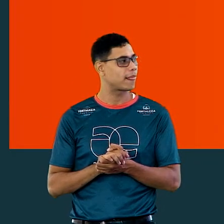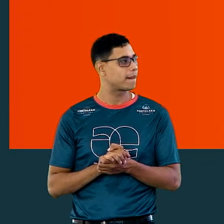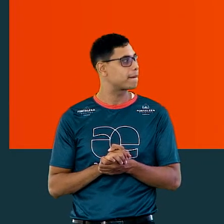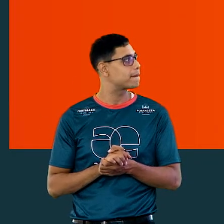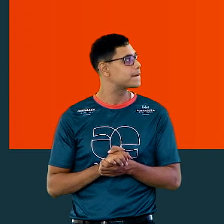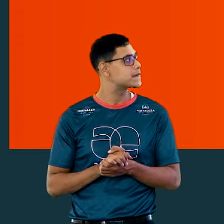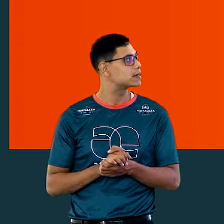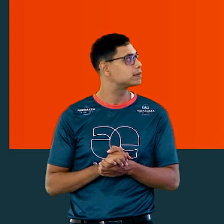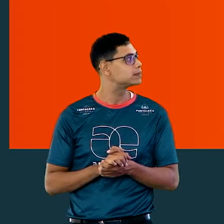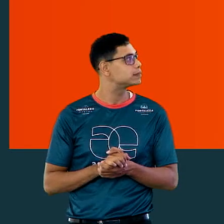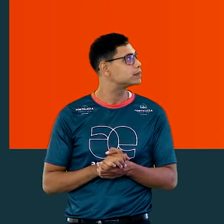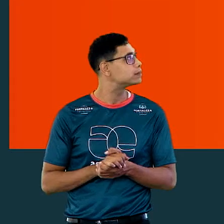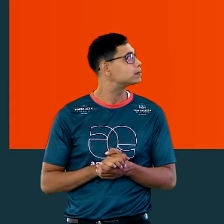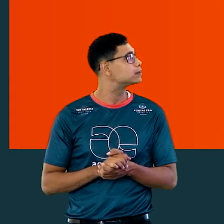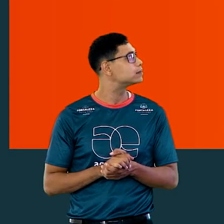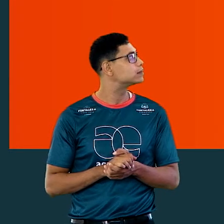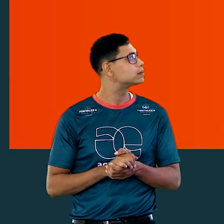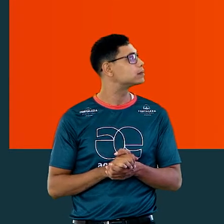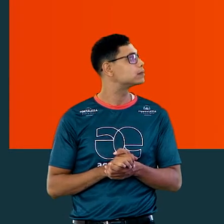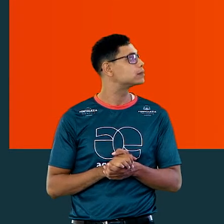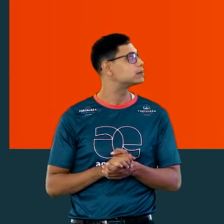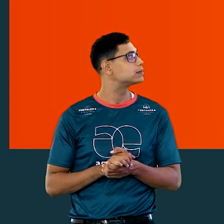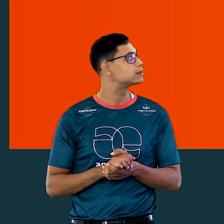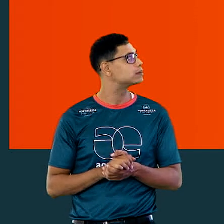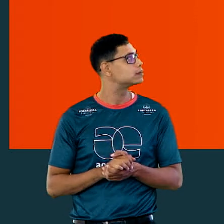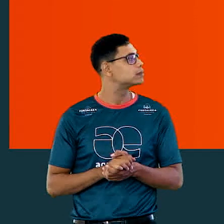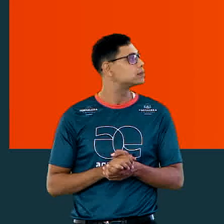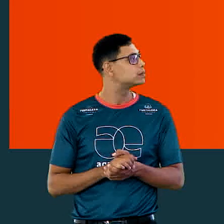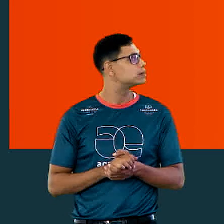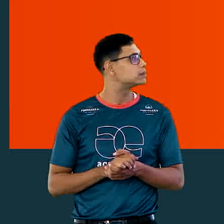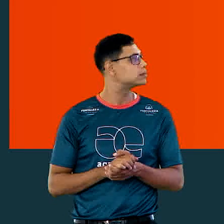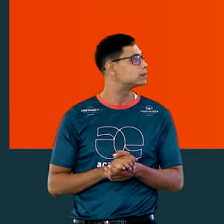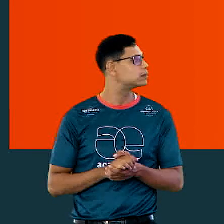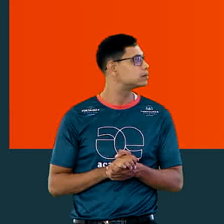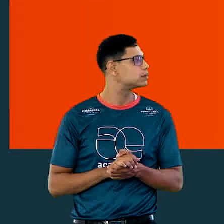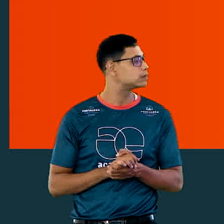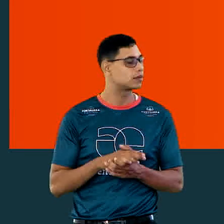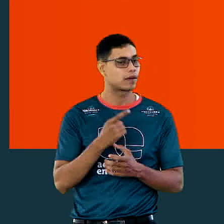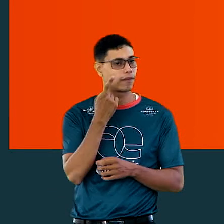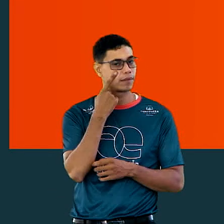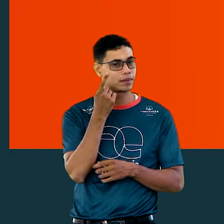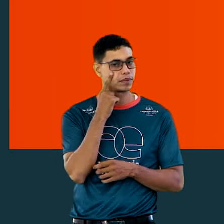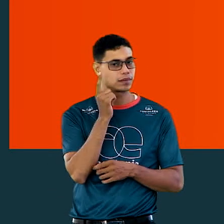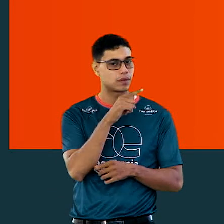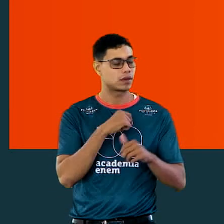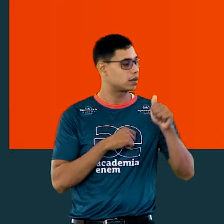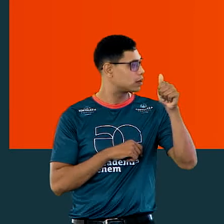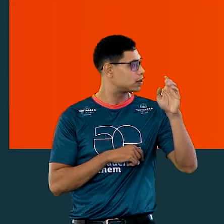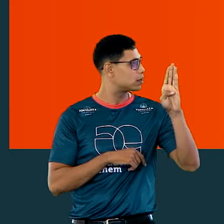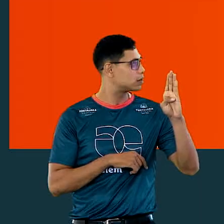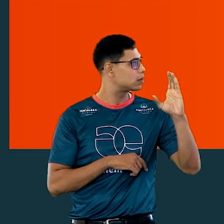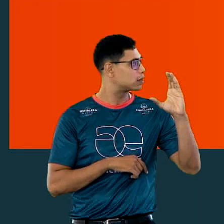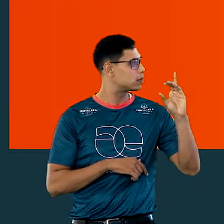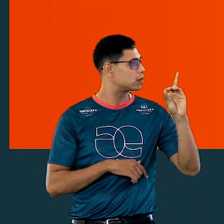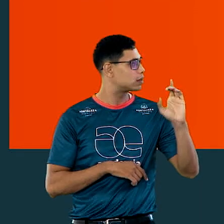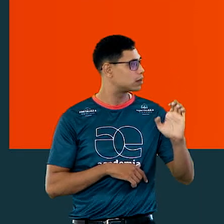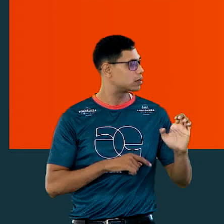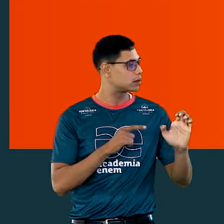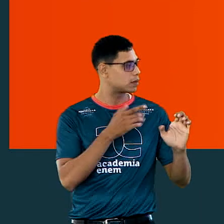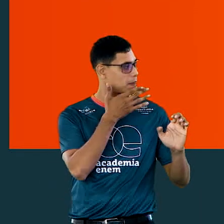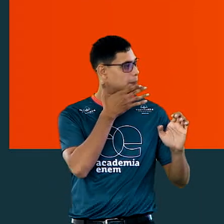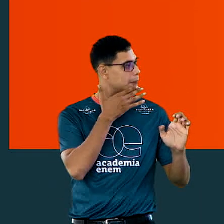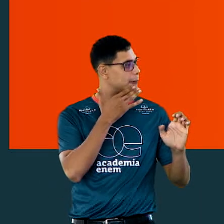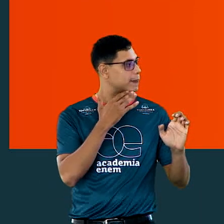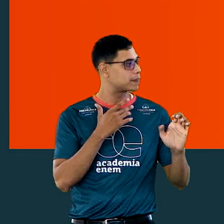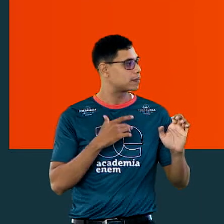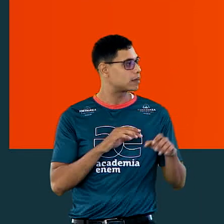Volte aqui comigo, galera. Volte aqui comigo, por favor. Olhando para as alternativas,